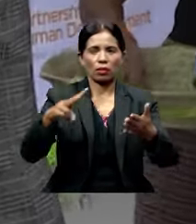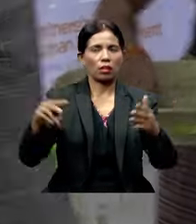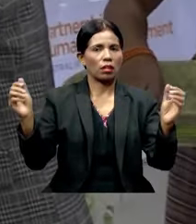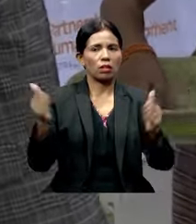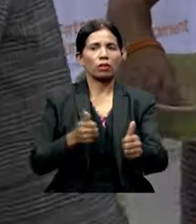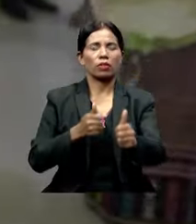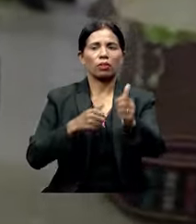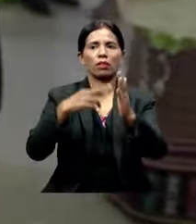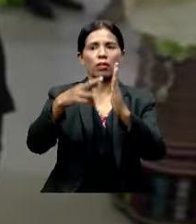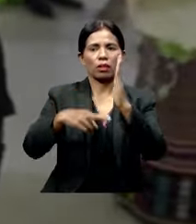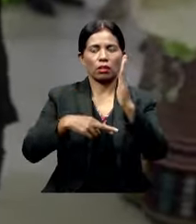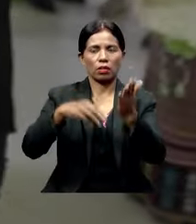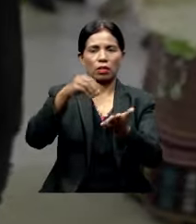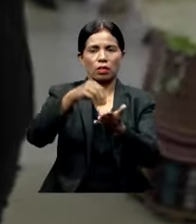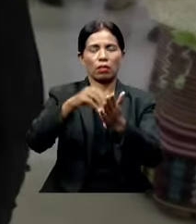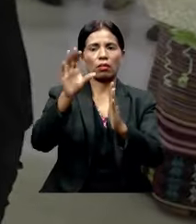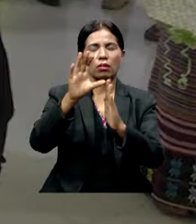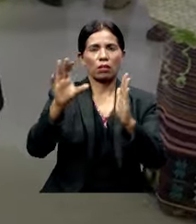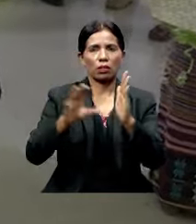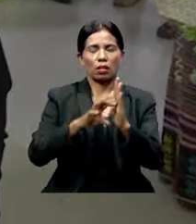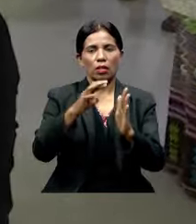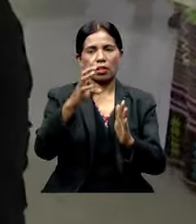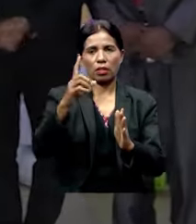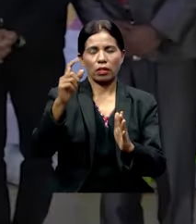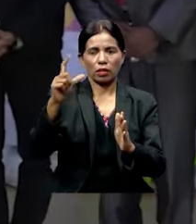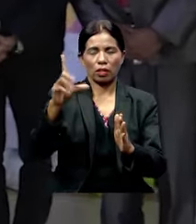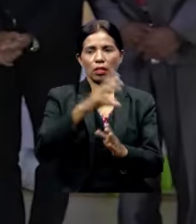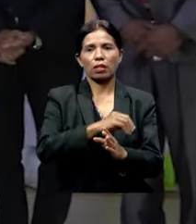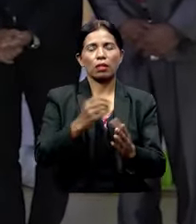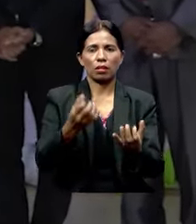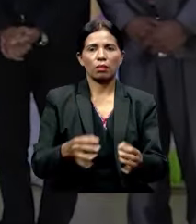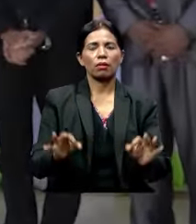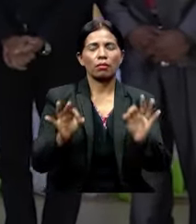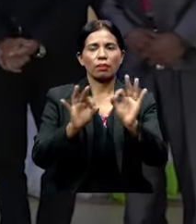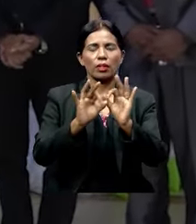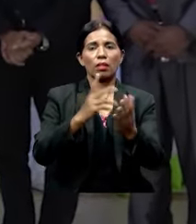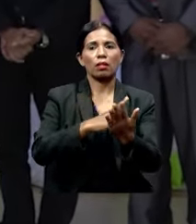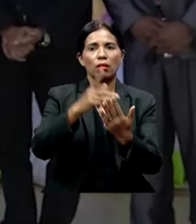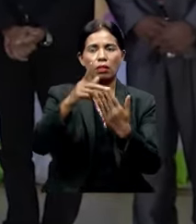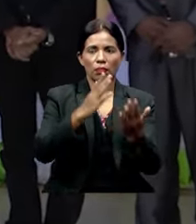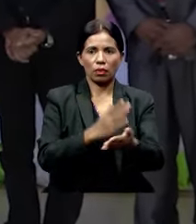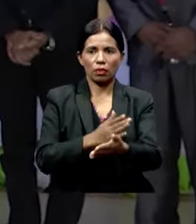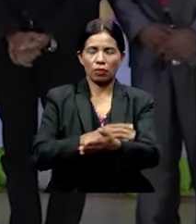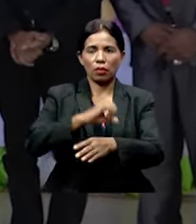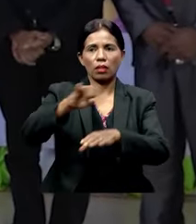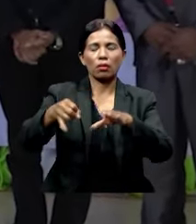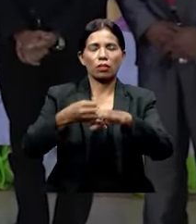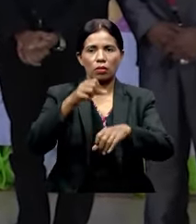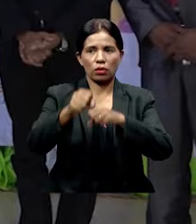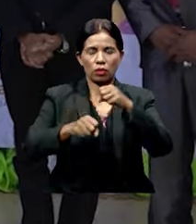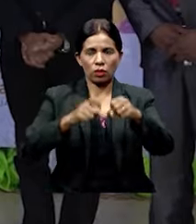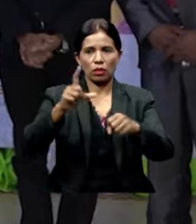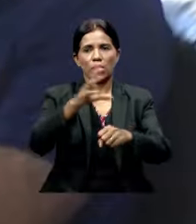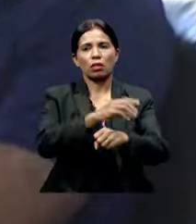cumpri princípio nebe prevê e a Constituição da República. No prioridade programa universal sira promove inclusão social